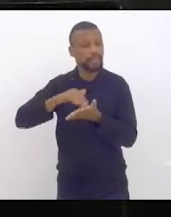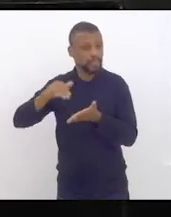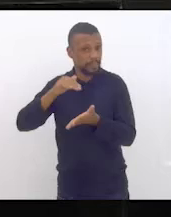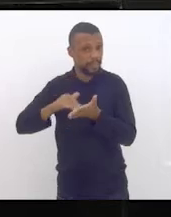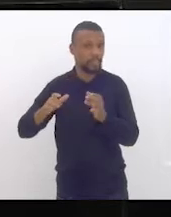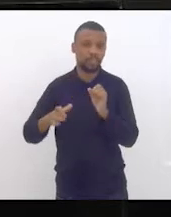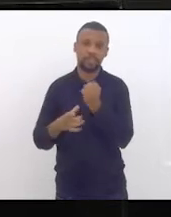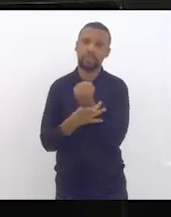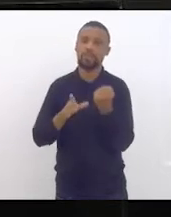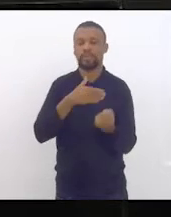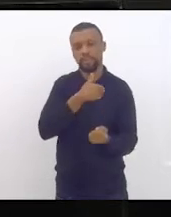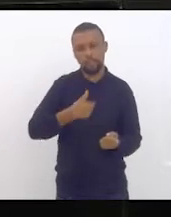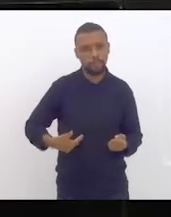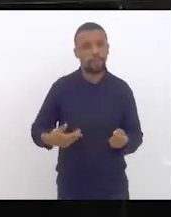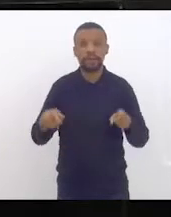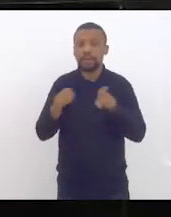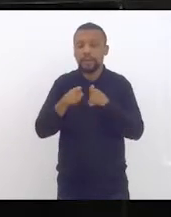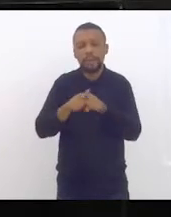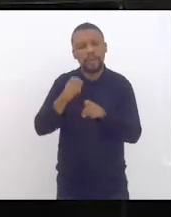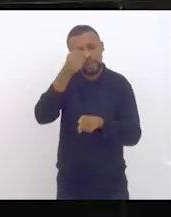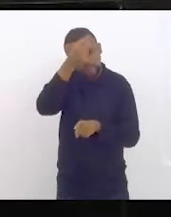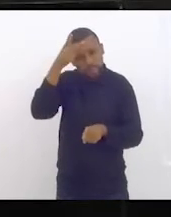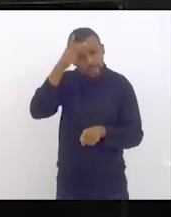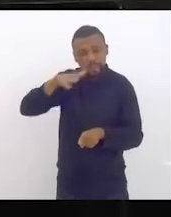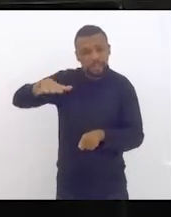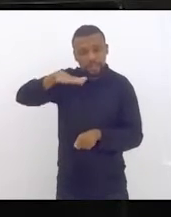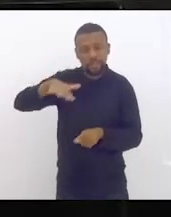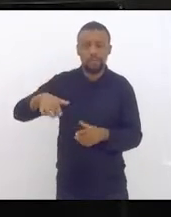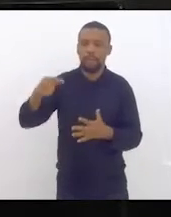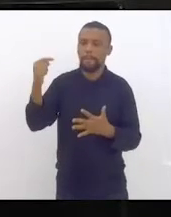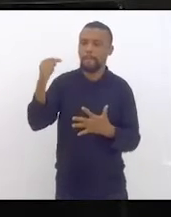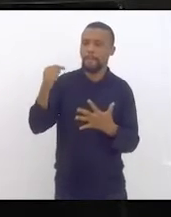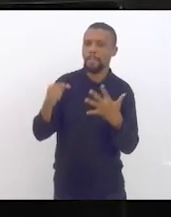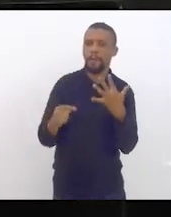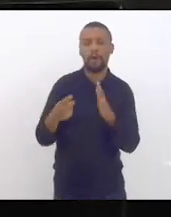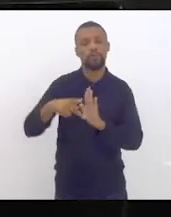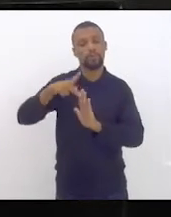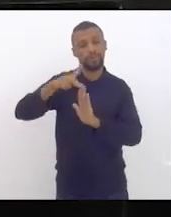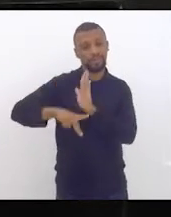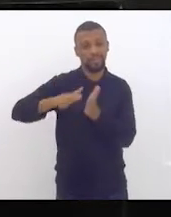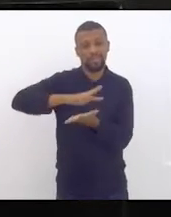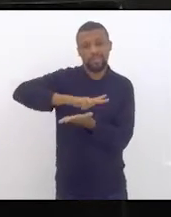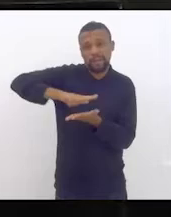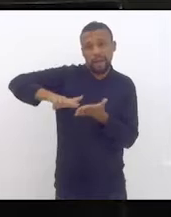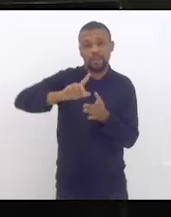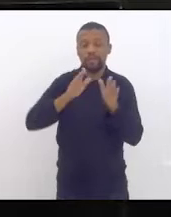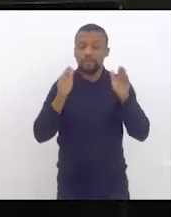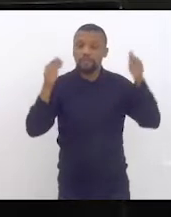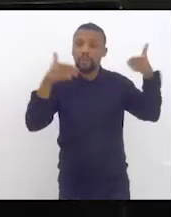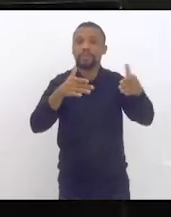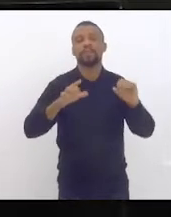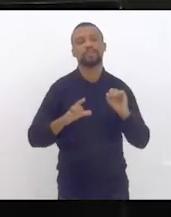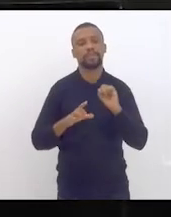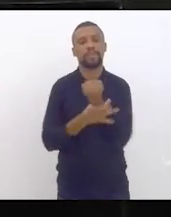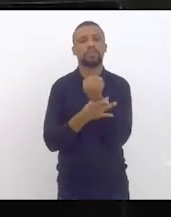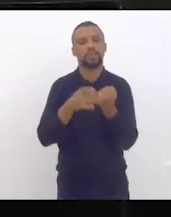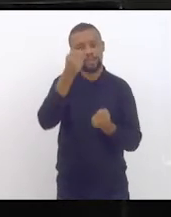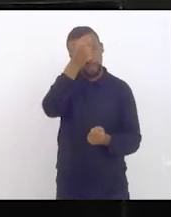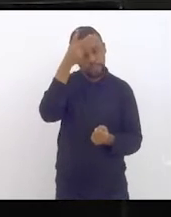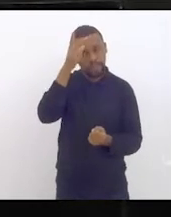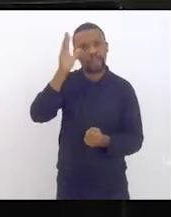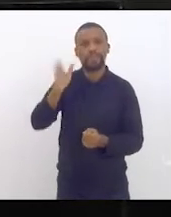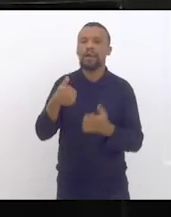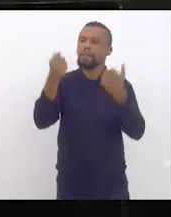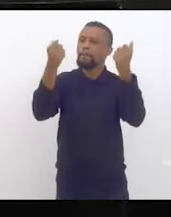Segurança Pública do Município dentre os projetos de segurança no município já